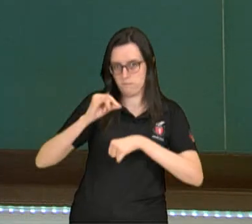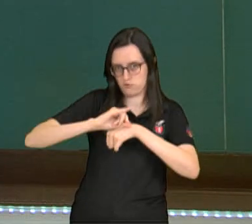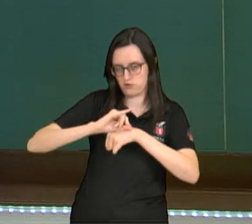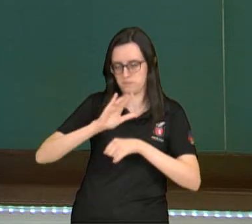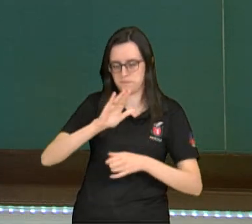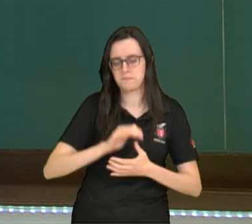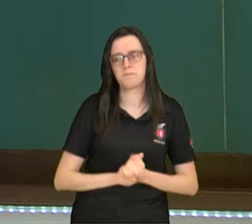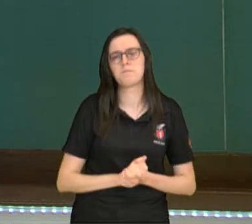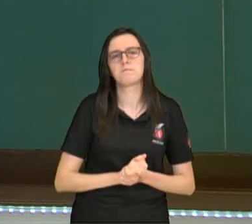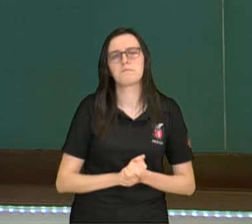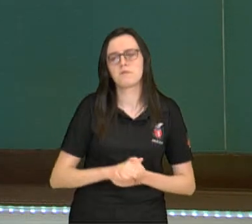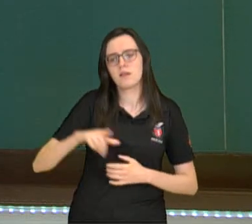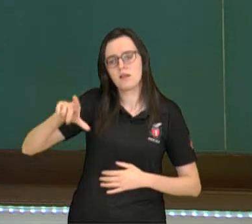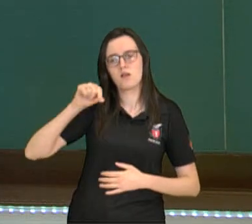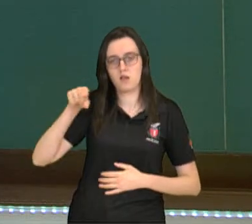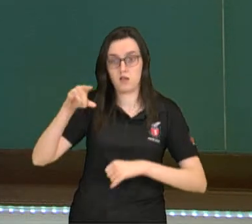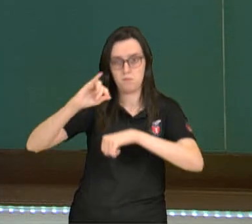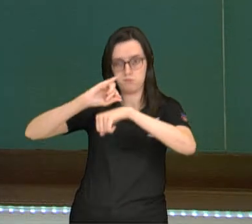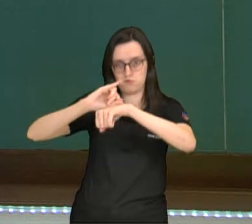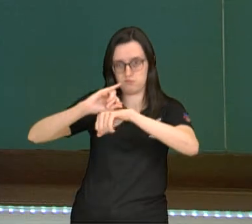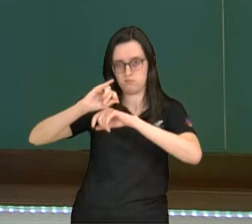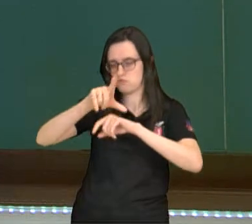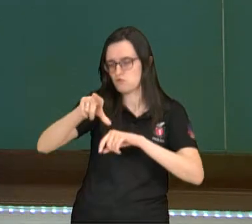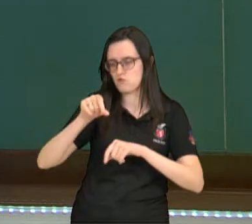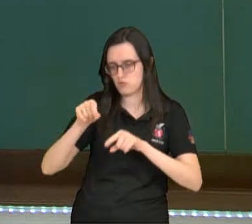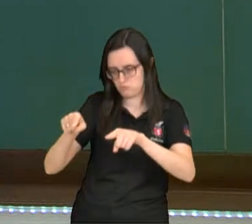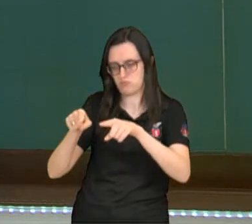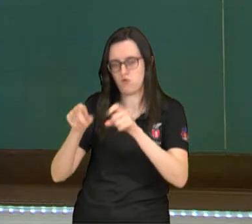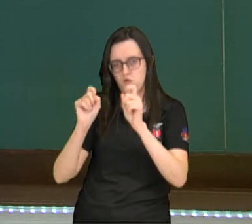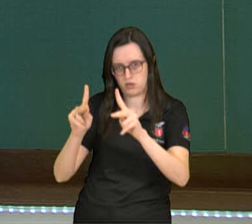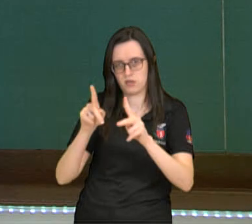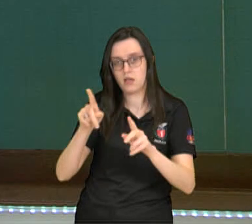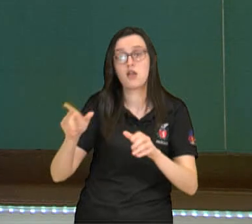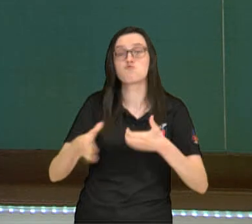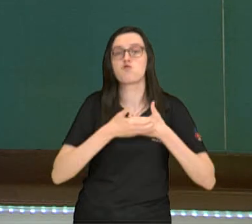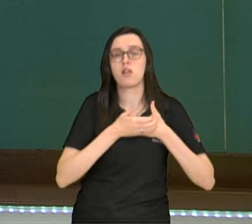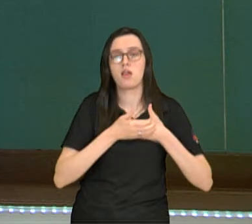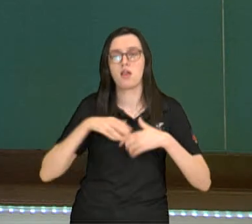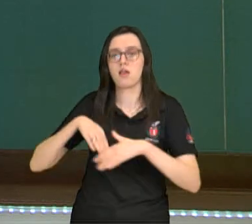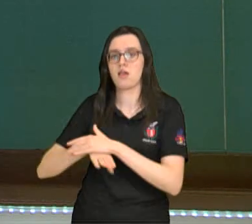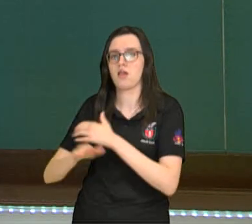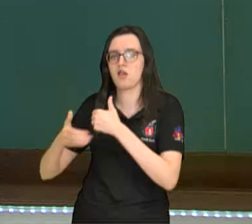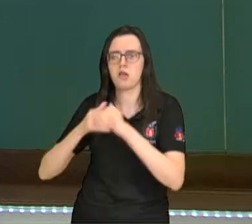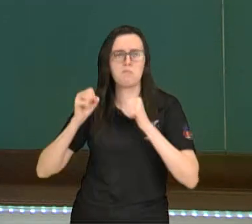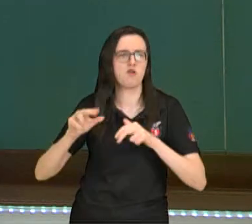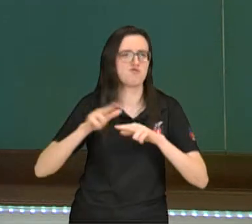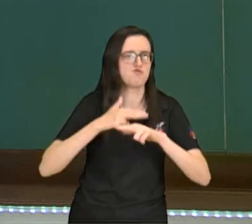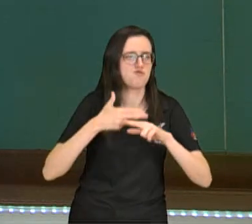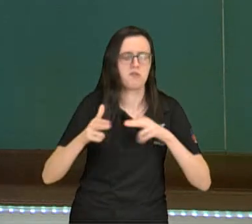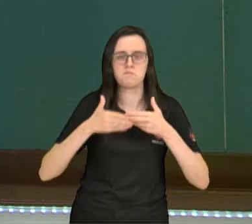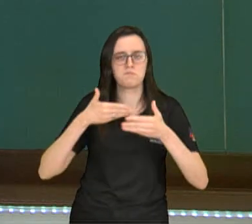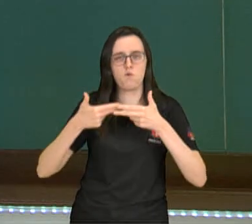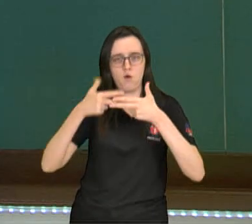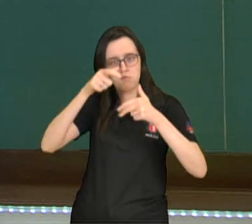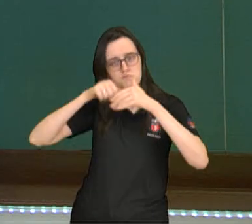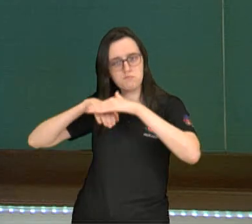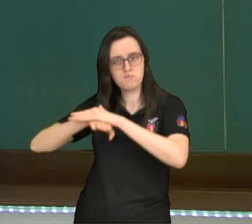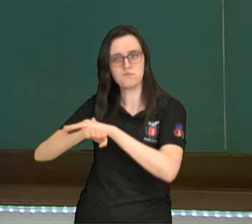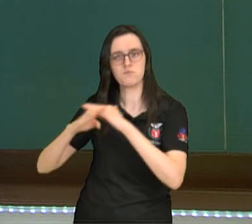desculpe. Esconda esse objeto. Então, você vai escolher um objeto e esconder. Pode ser um chocolate, qualquer coisa, que daí